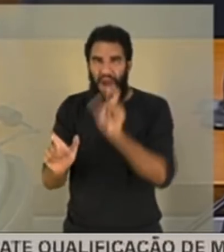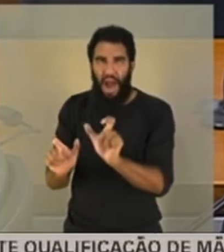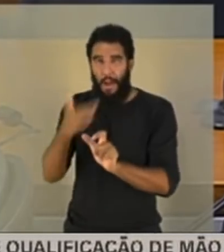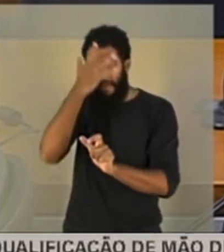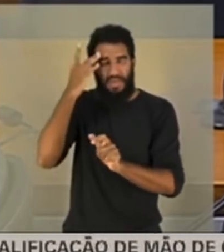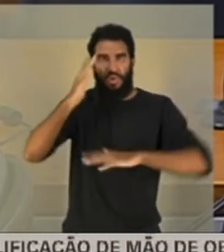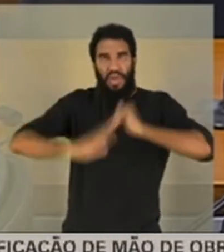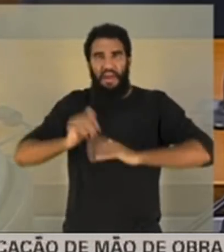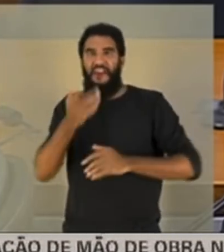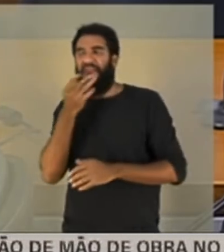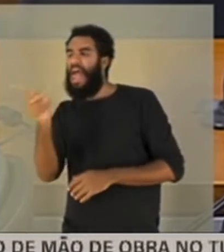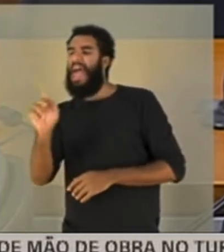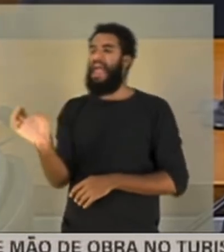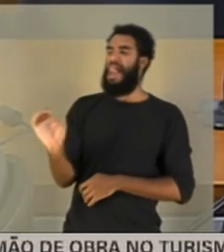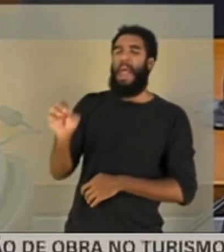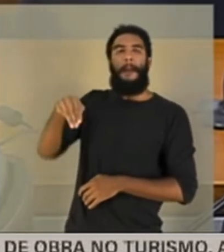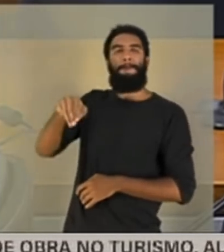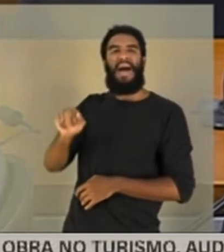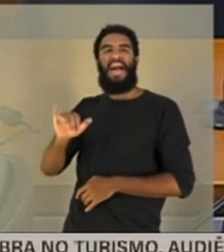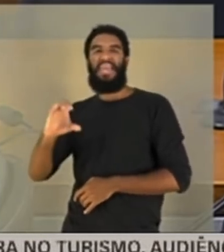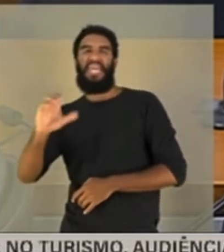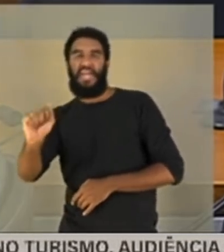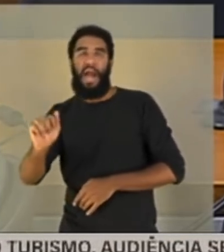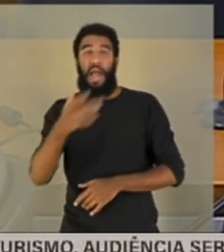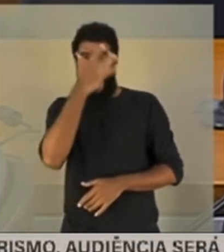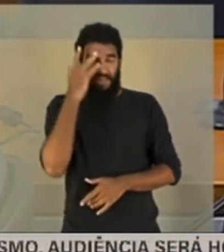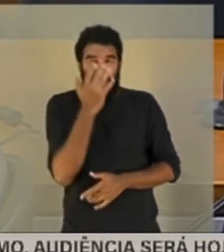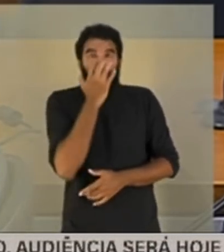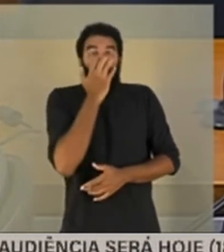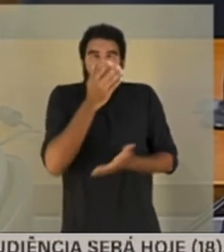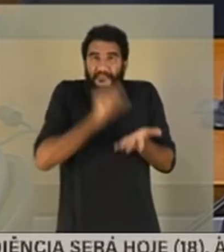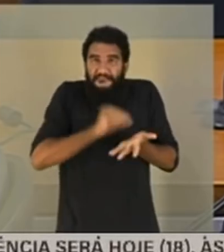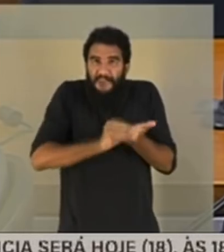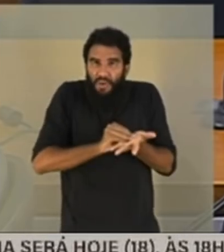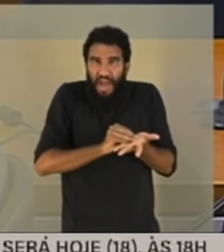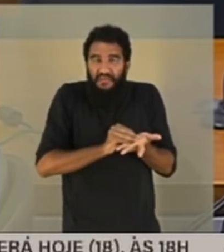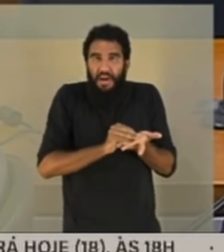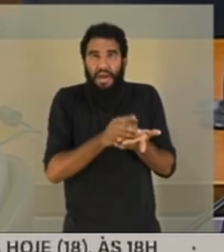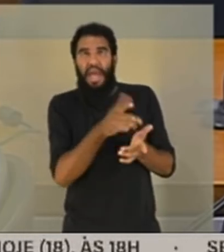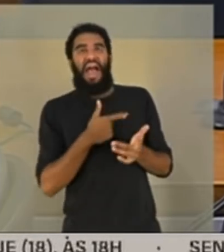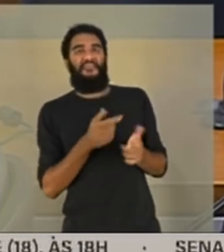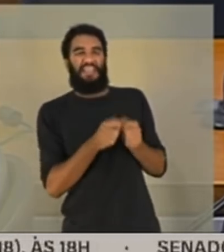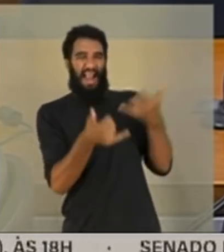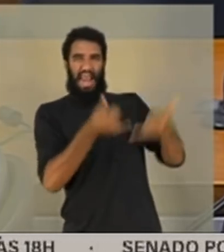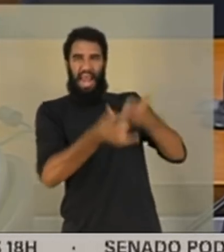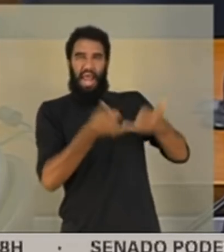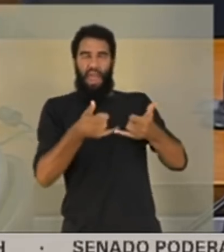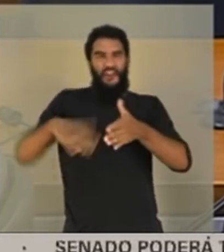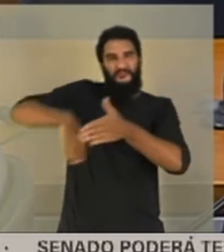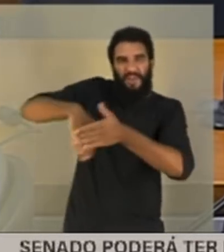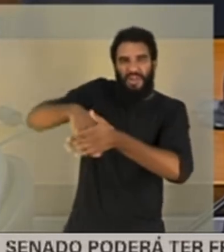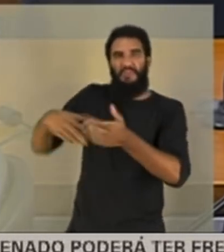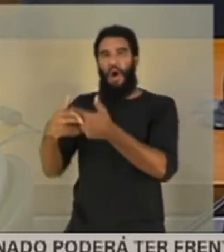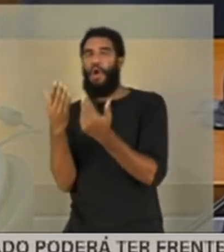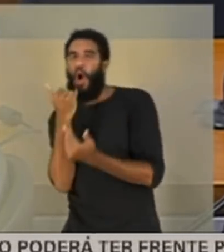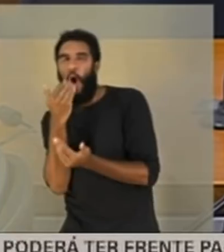povo de marica, fazer deboche com os que agonizavam pela falta de ar, andar de jet ski, jogar futebol, comer